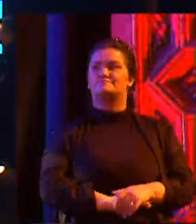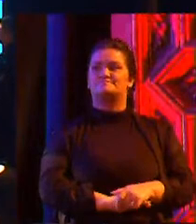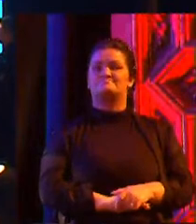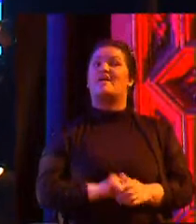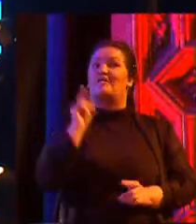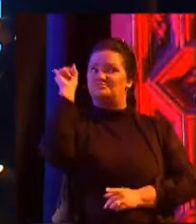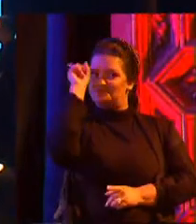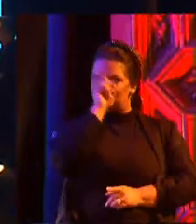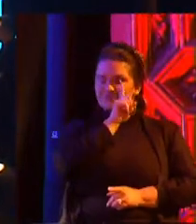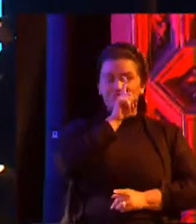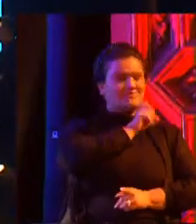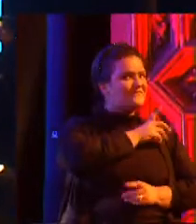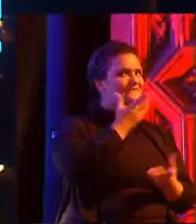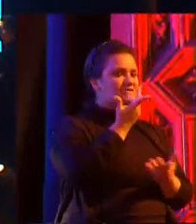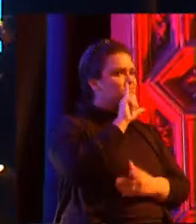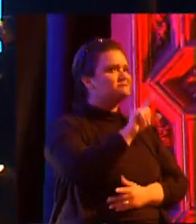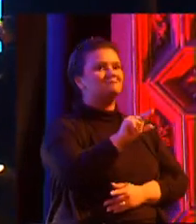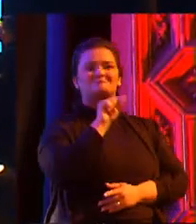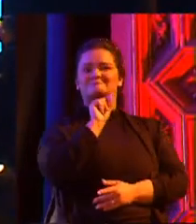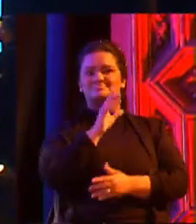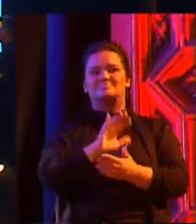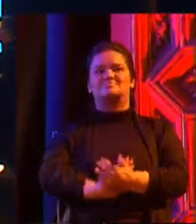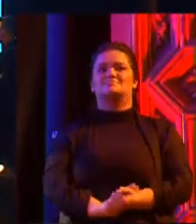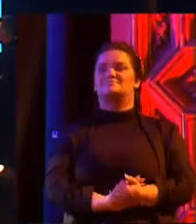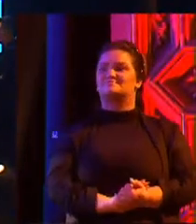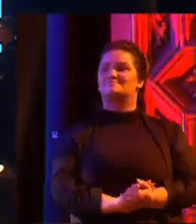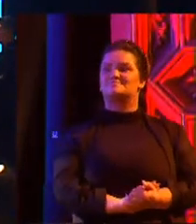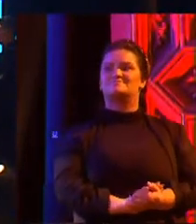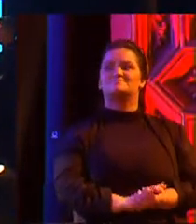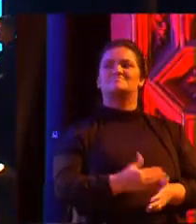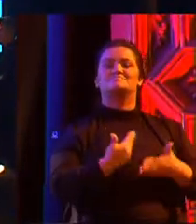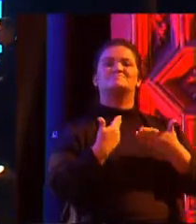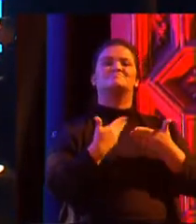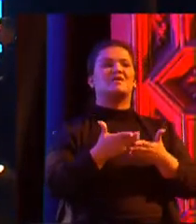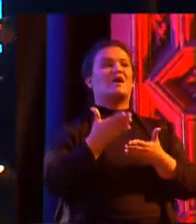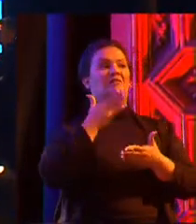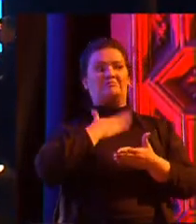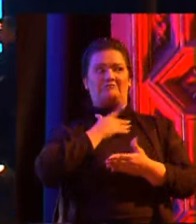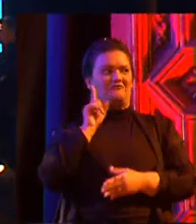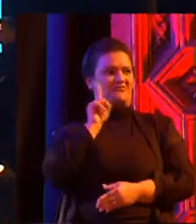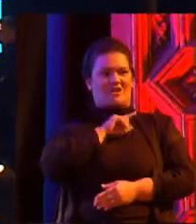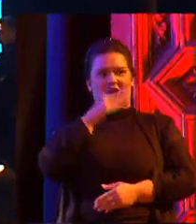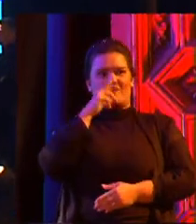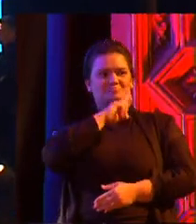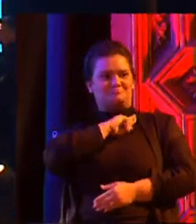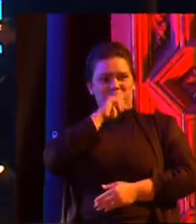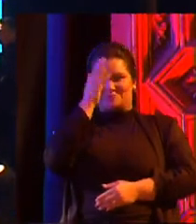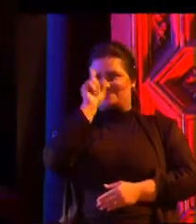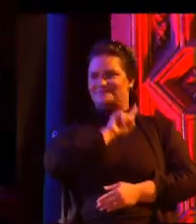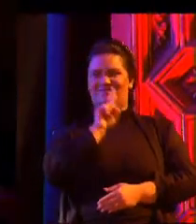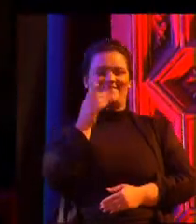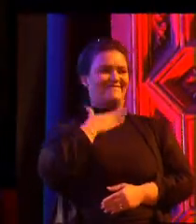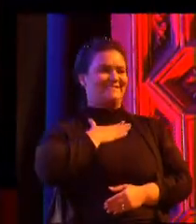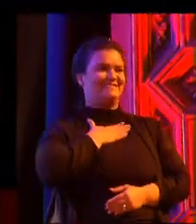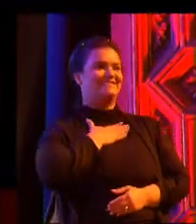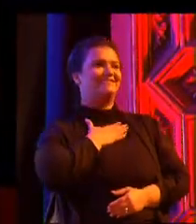Difícil, Gigi, é né? Difícil demais escolher. Toma. Ainda bem que essa tarefa não foi minha. Ainda bem que não foi